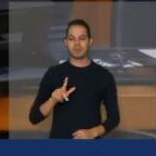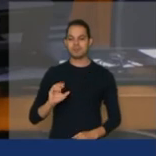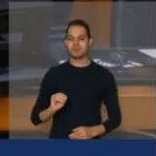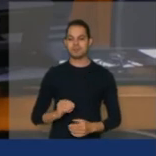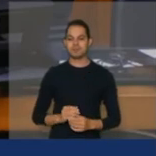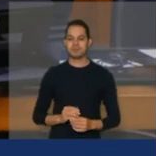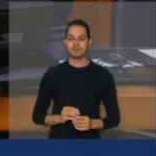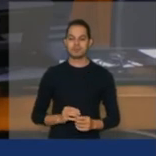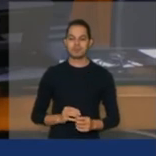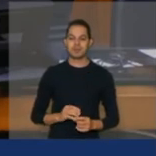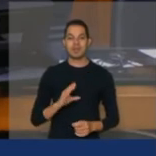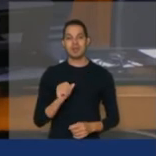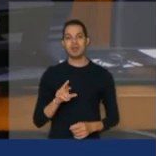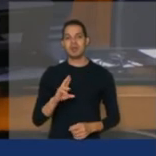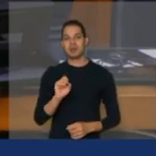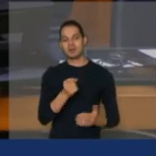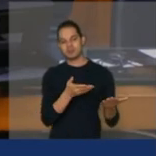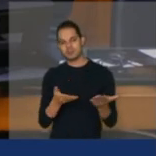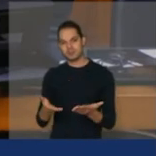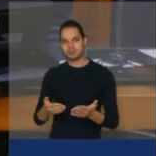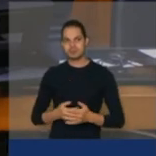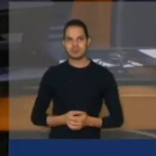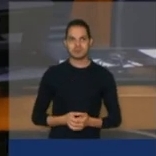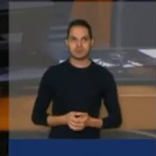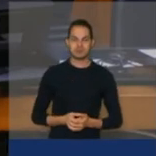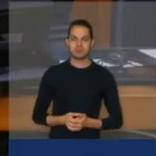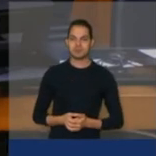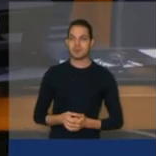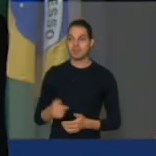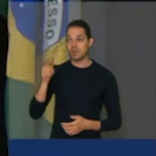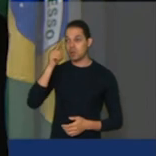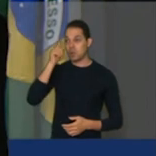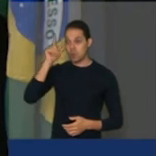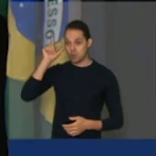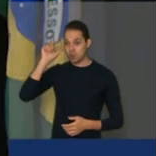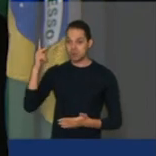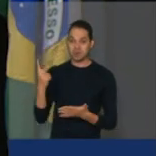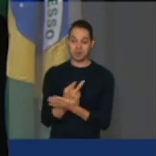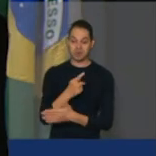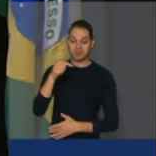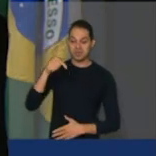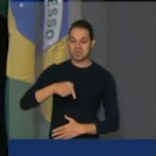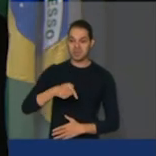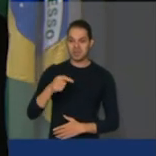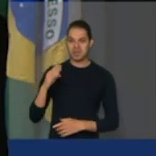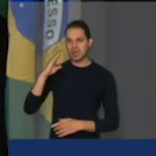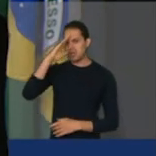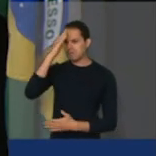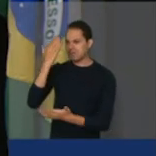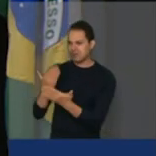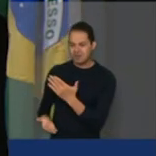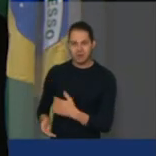o deputado era George com a palavra que nós vimos ontem aqui não foi uma derrota do presidente Jair bolsonaro